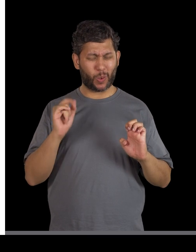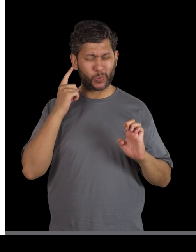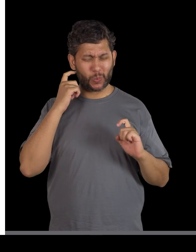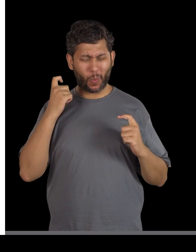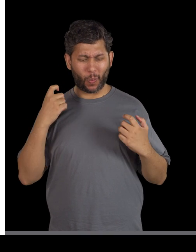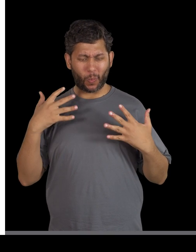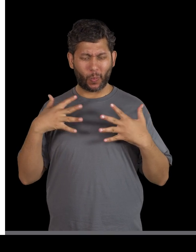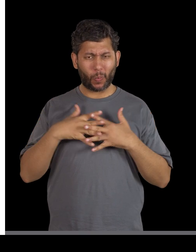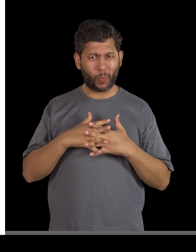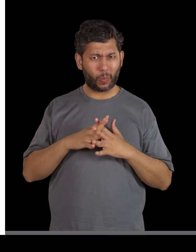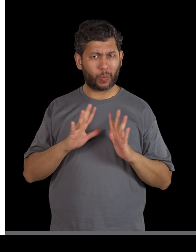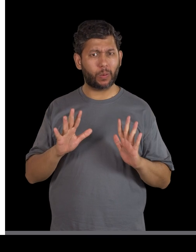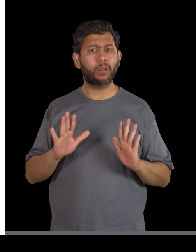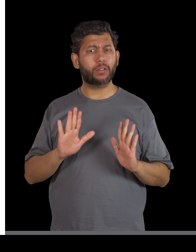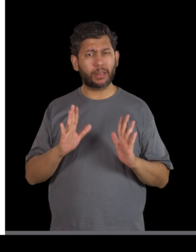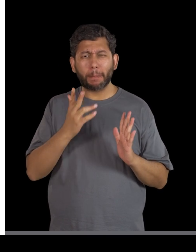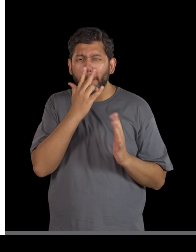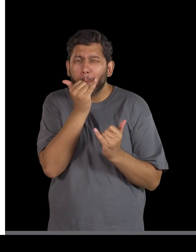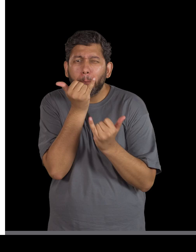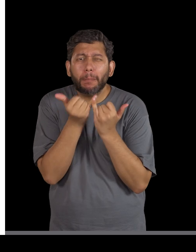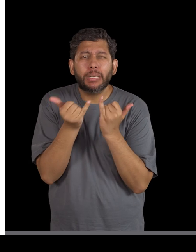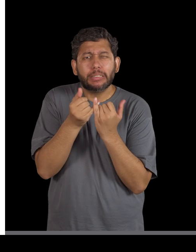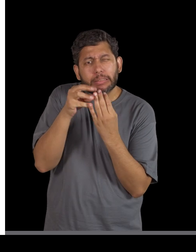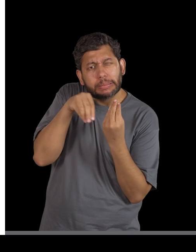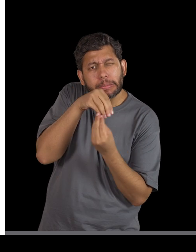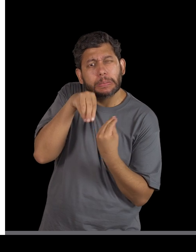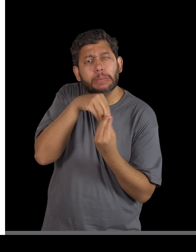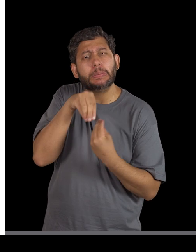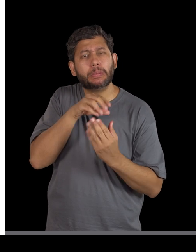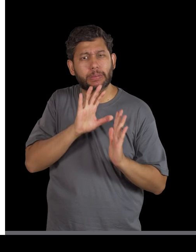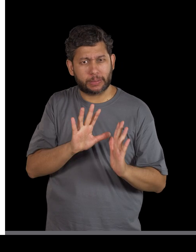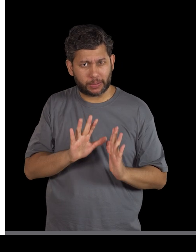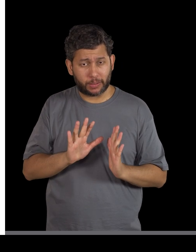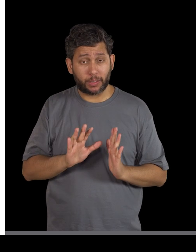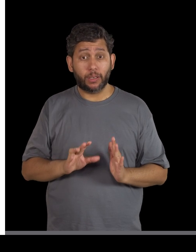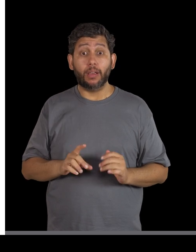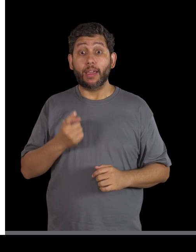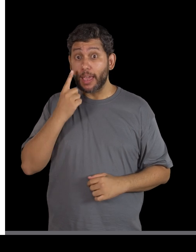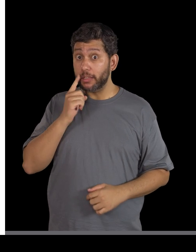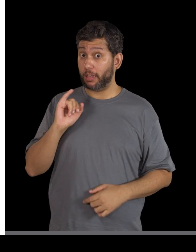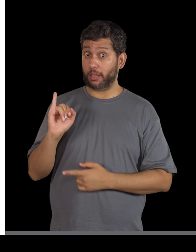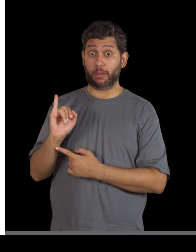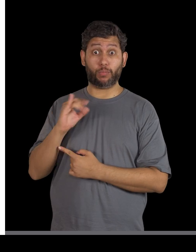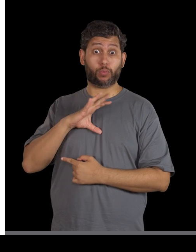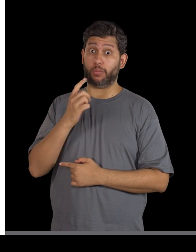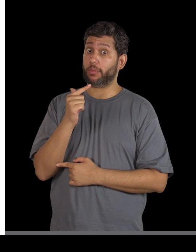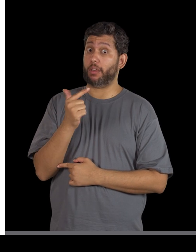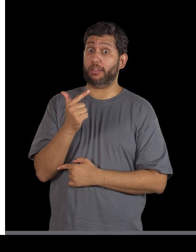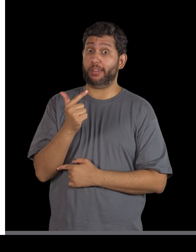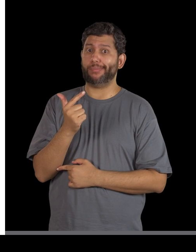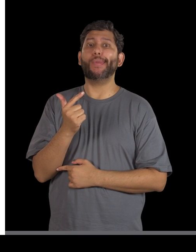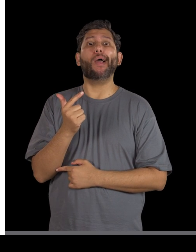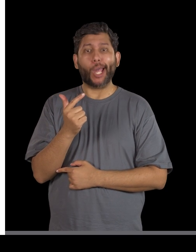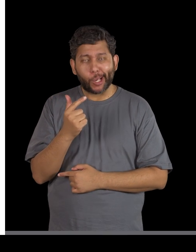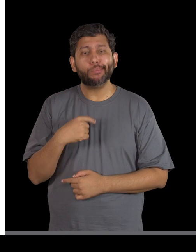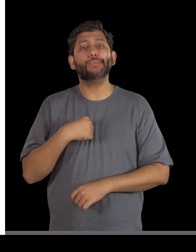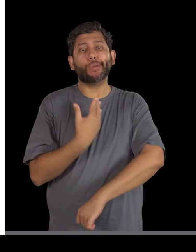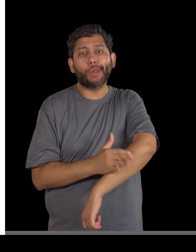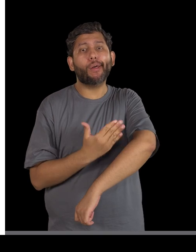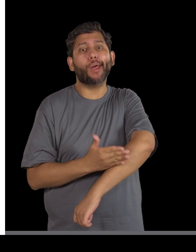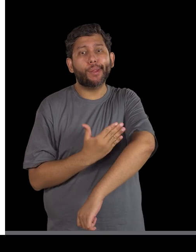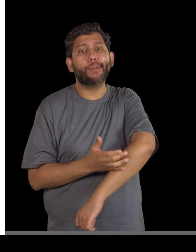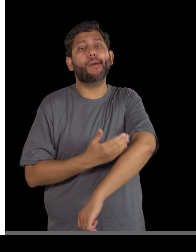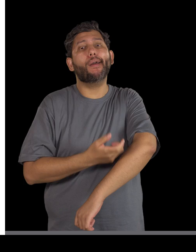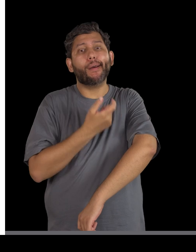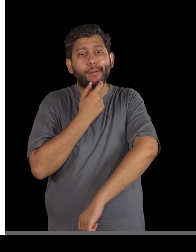ele não é um E igual o E de elefante, tá? Então é esse I que a gente não tem no português que a gente tem que aprender a distinguir de